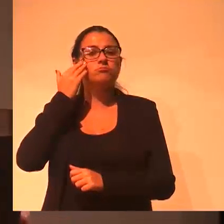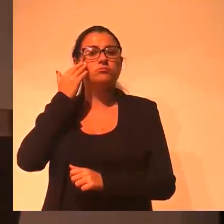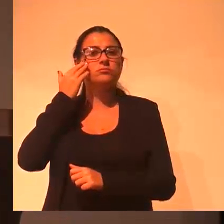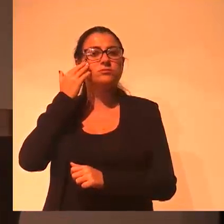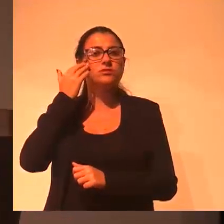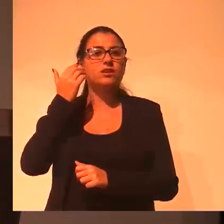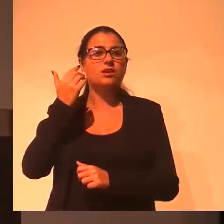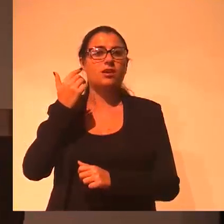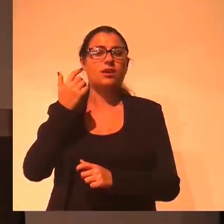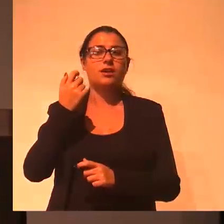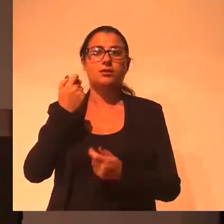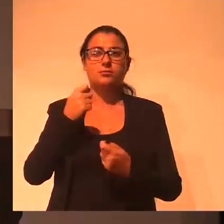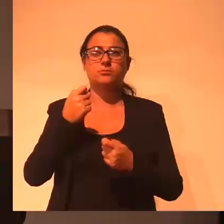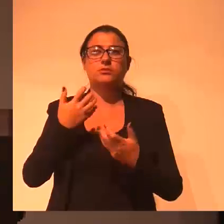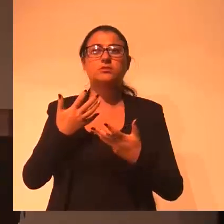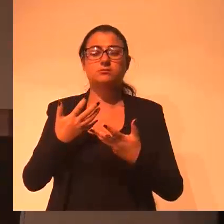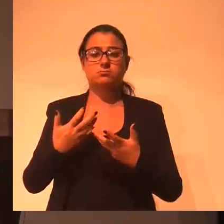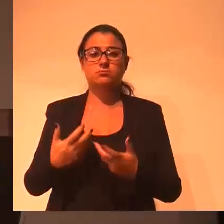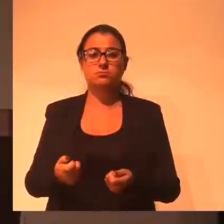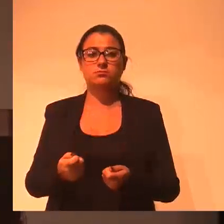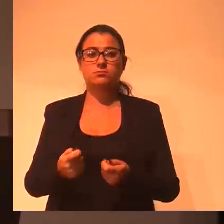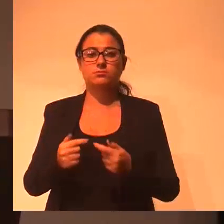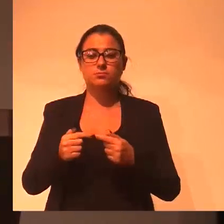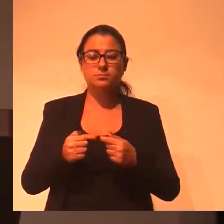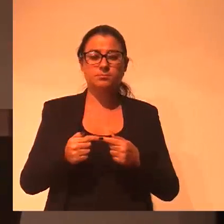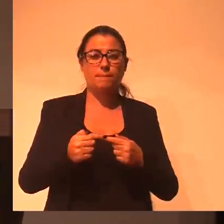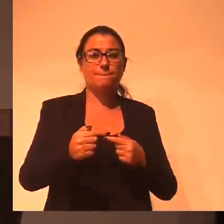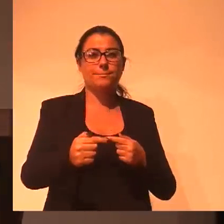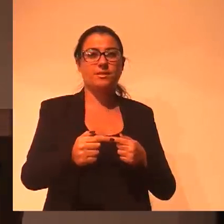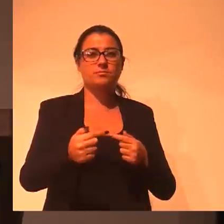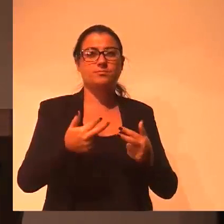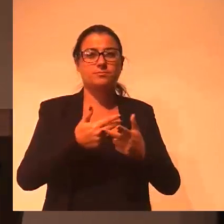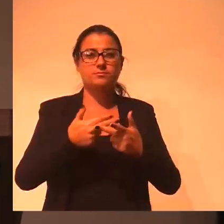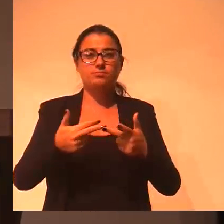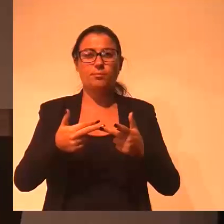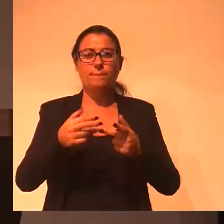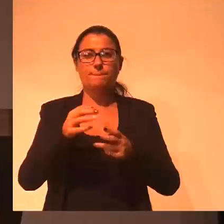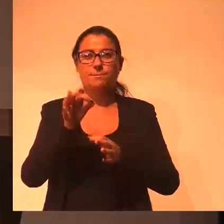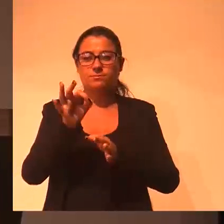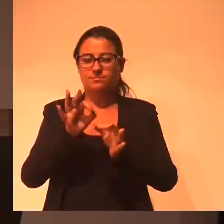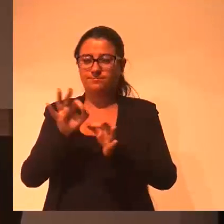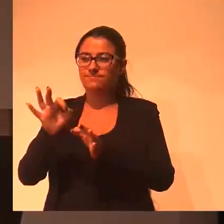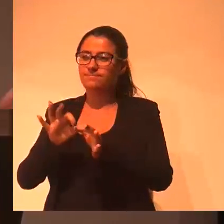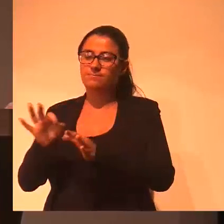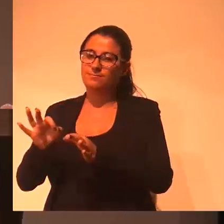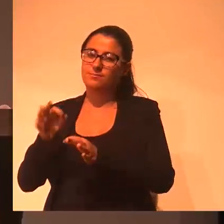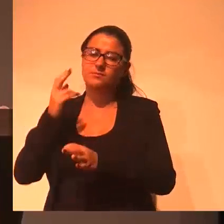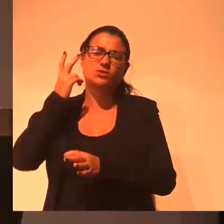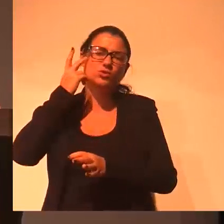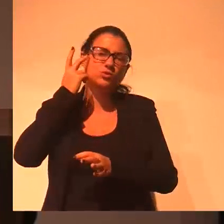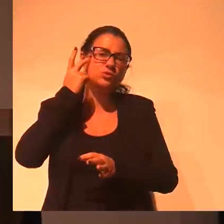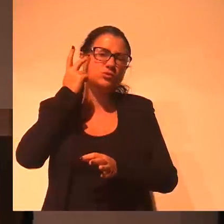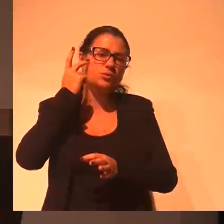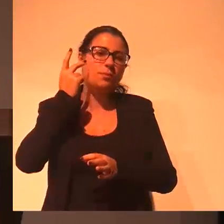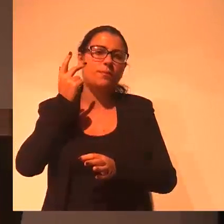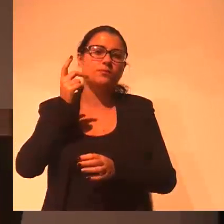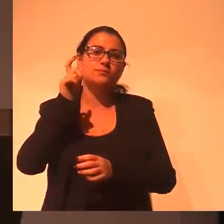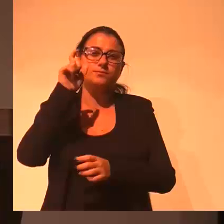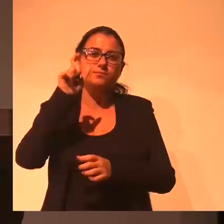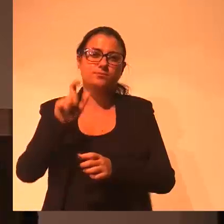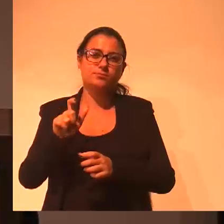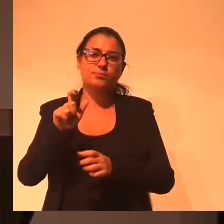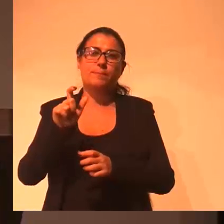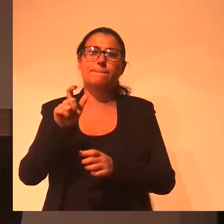gente aceite um tempo, um pequeno prazo, para que as coisas se ajeitem. Não é? É natural quando um gestor ele tem uma equipe